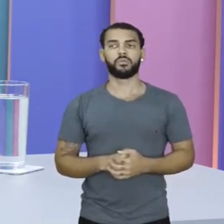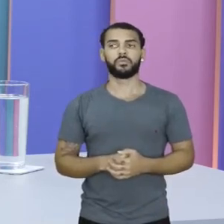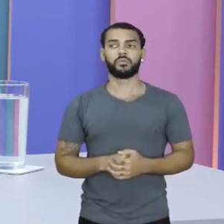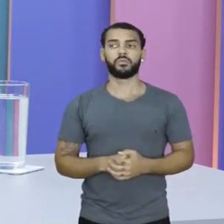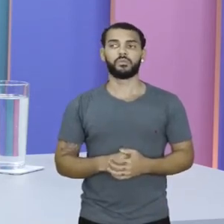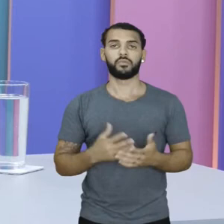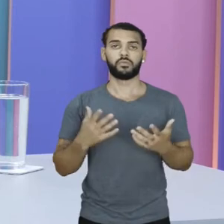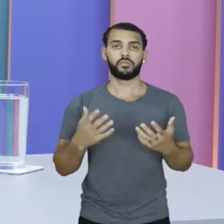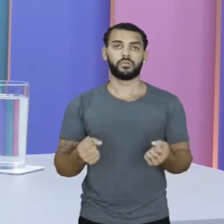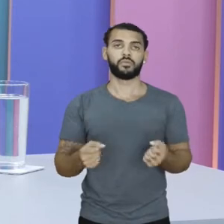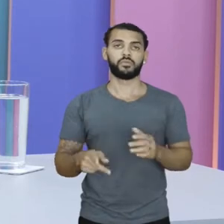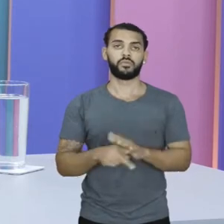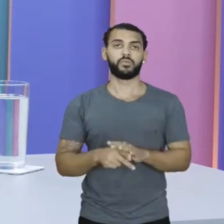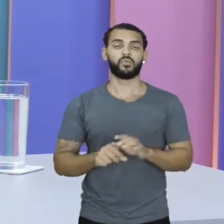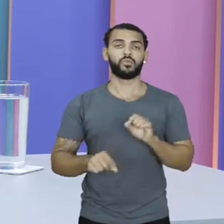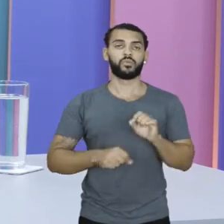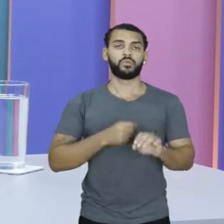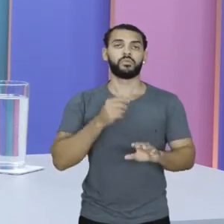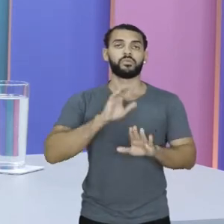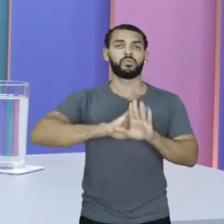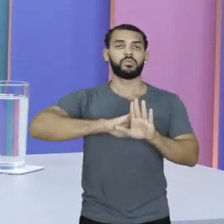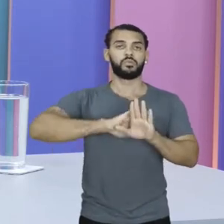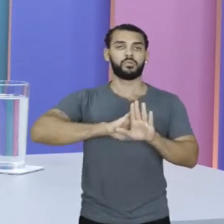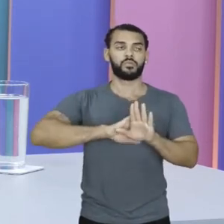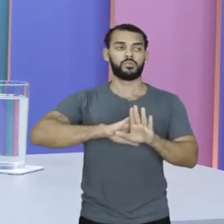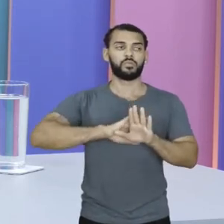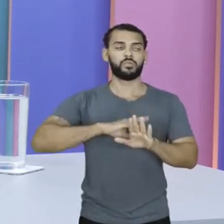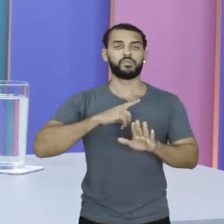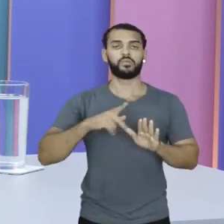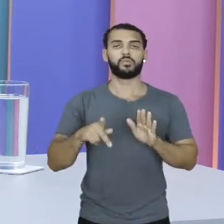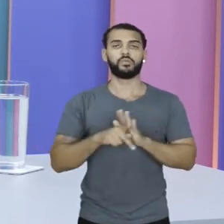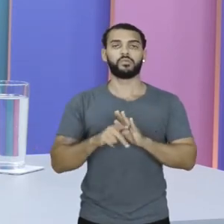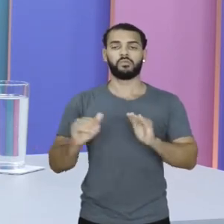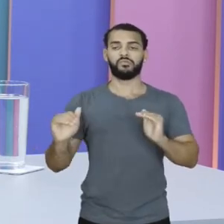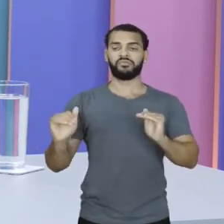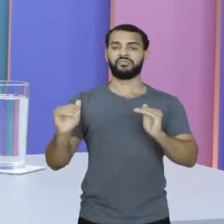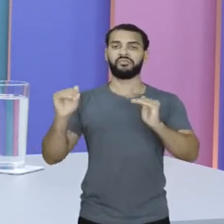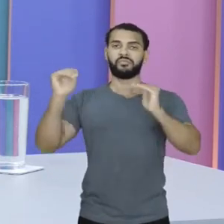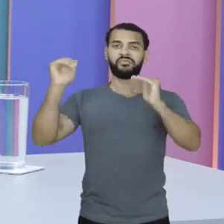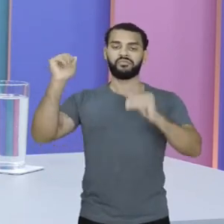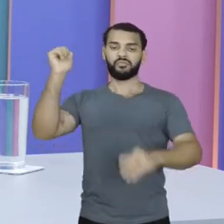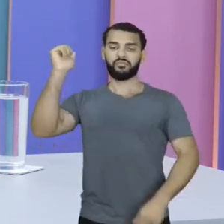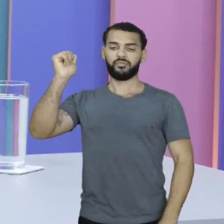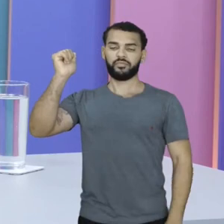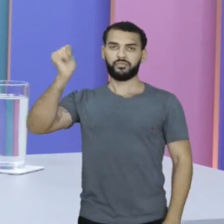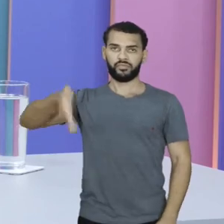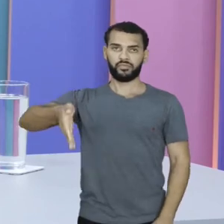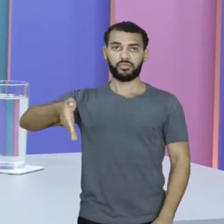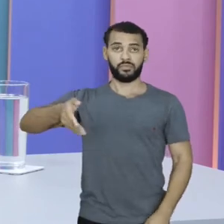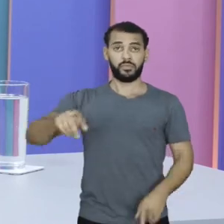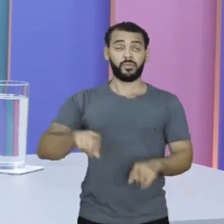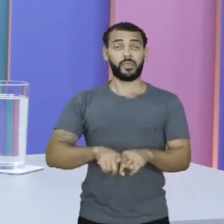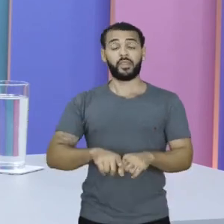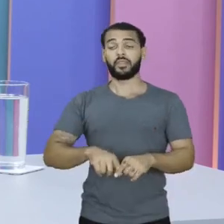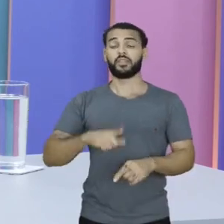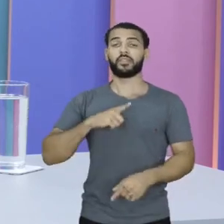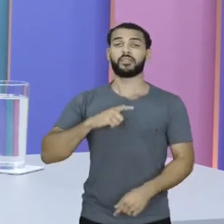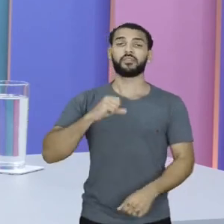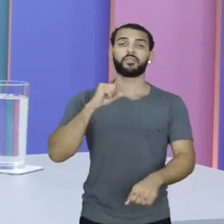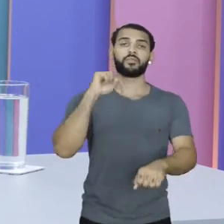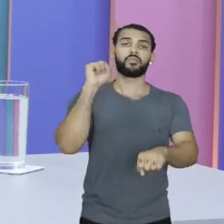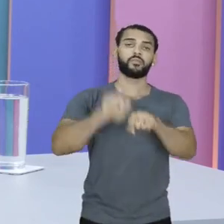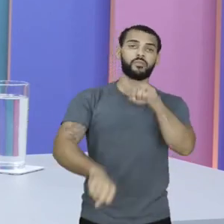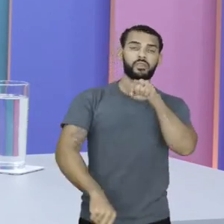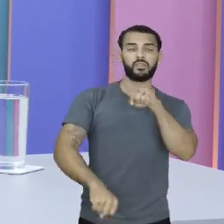Essa lógica, essa ideologia, né, supremacista, né, matando pessoas, não mais